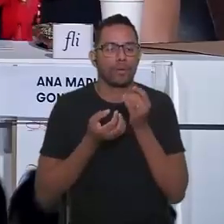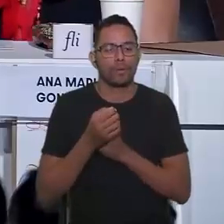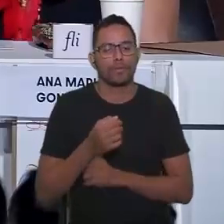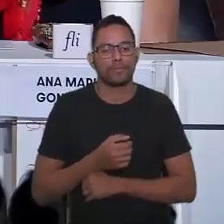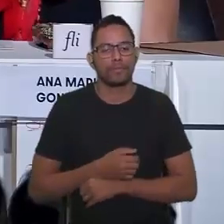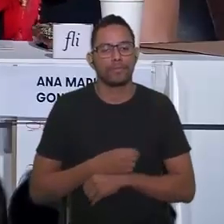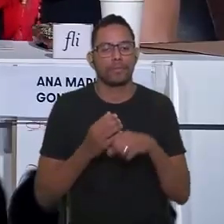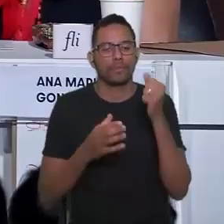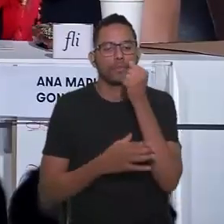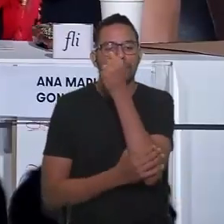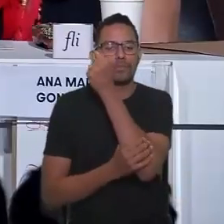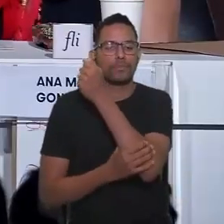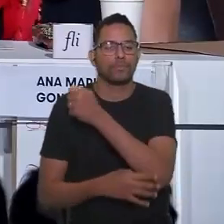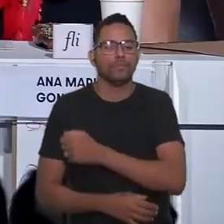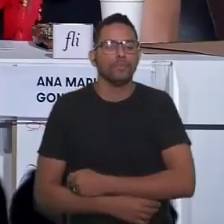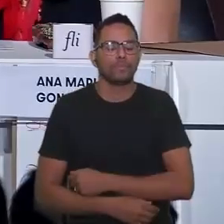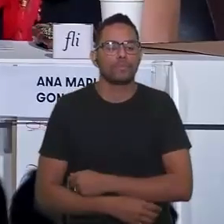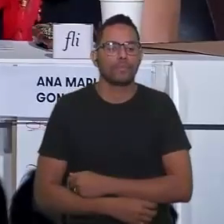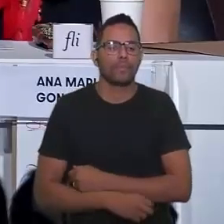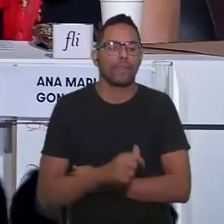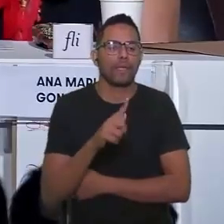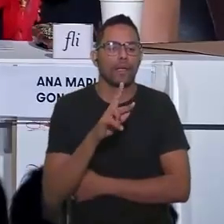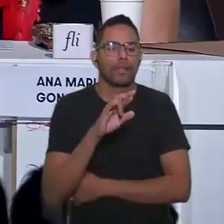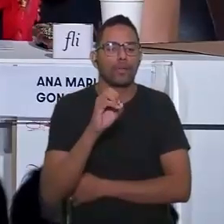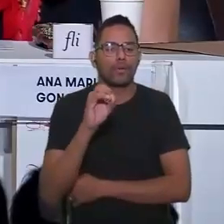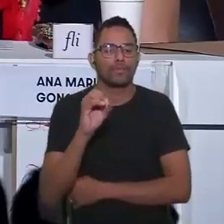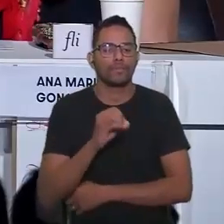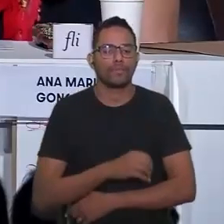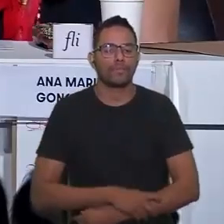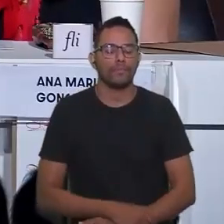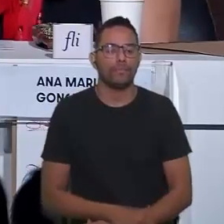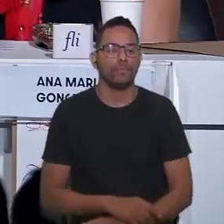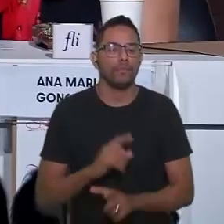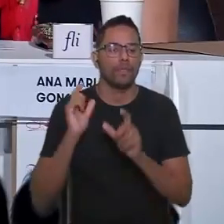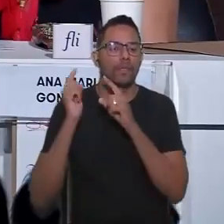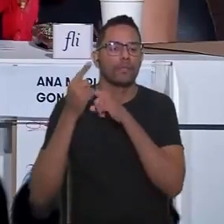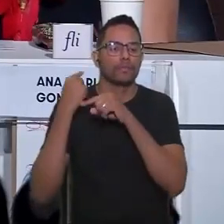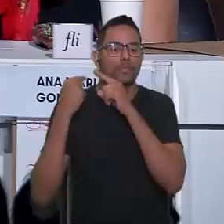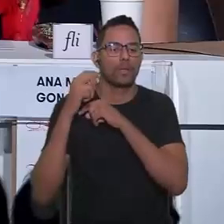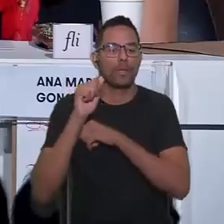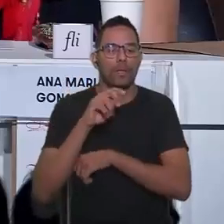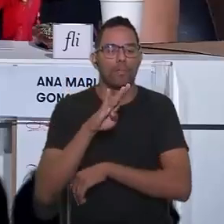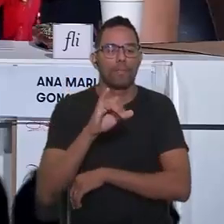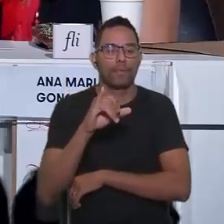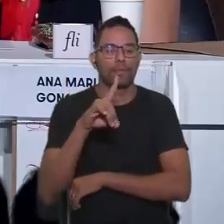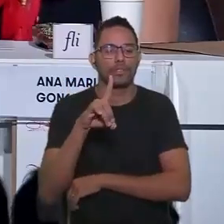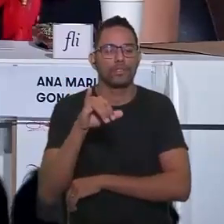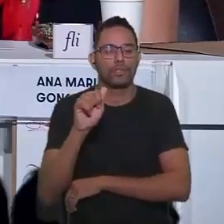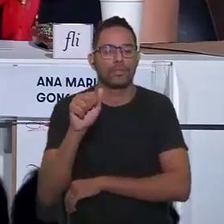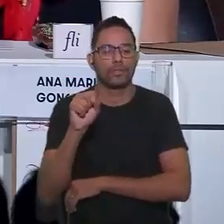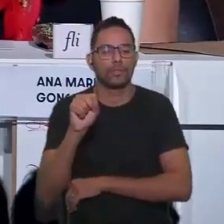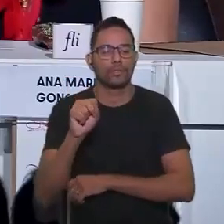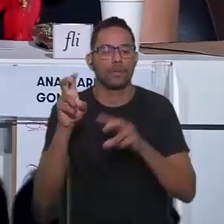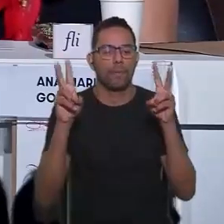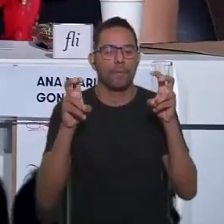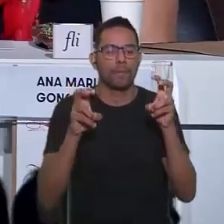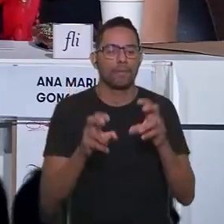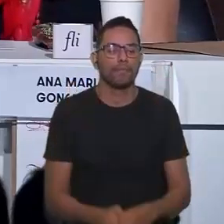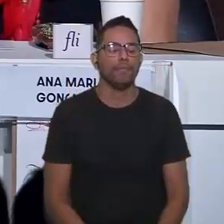Padê de Exu, do grande griot encantado ancestral Abdias do Nascimento. Abro